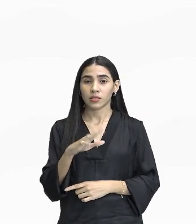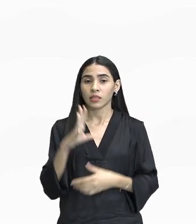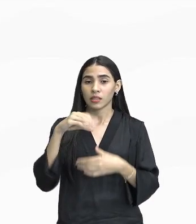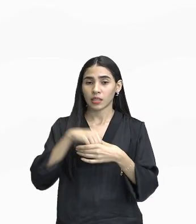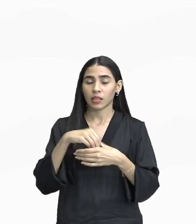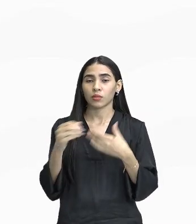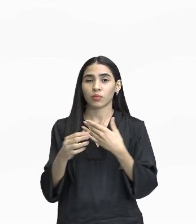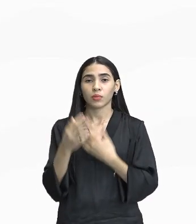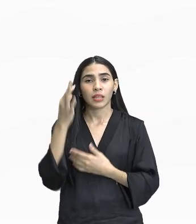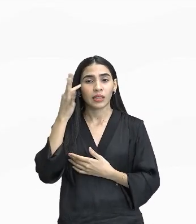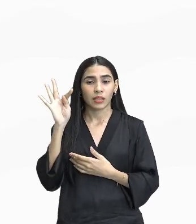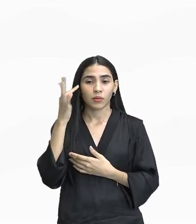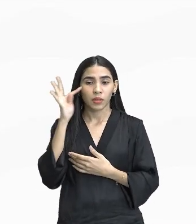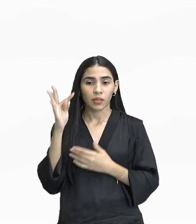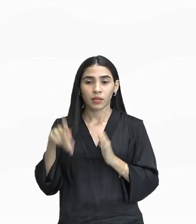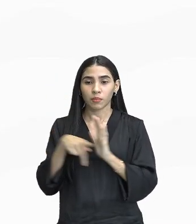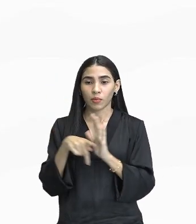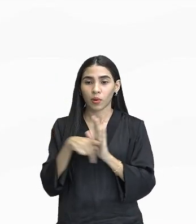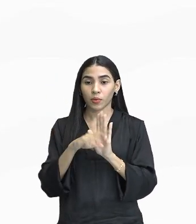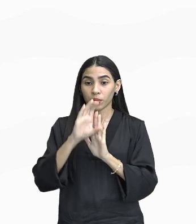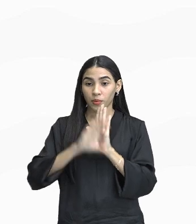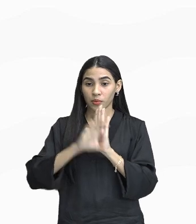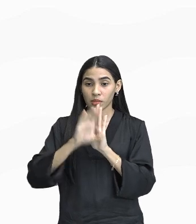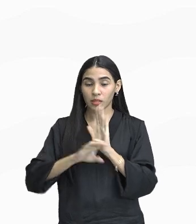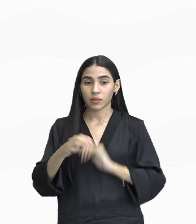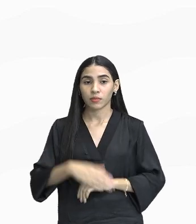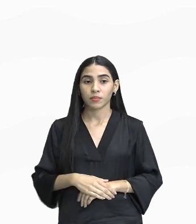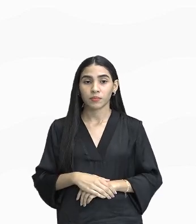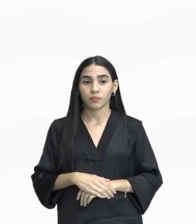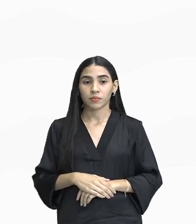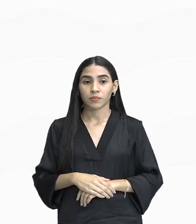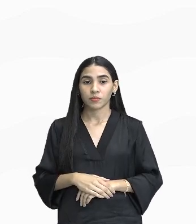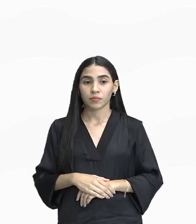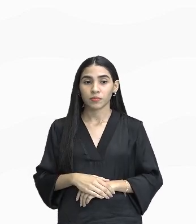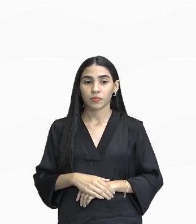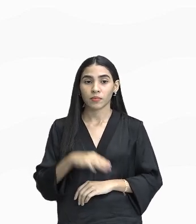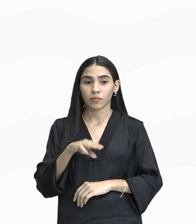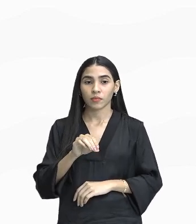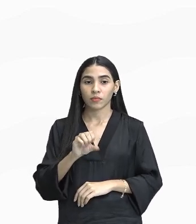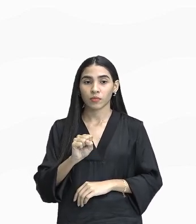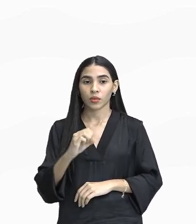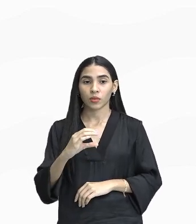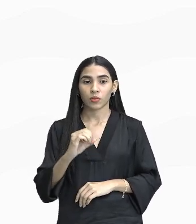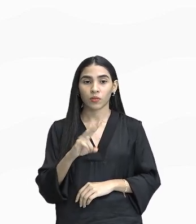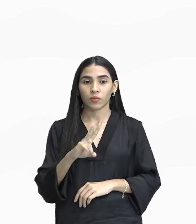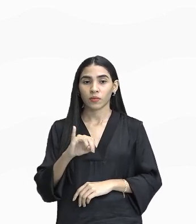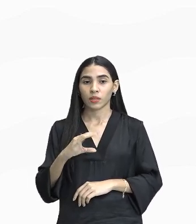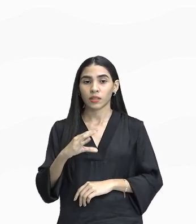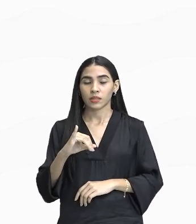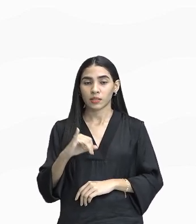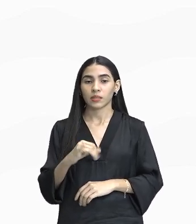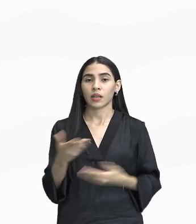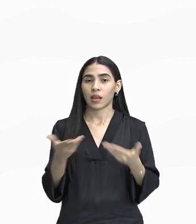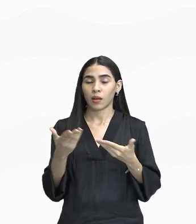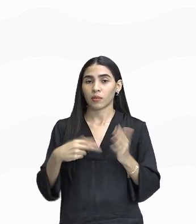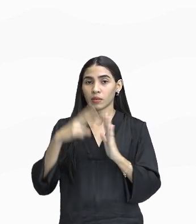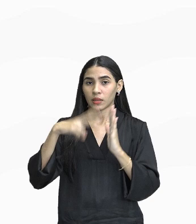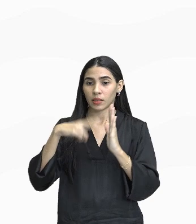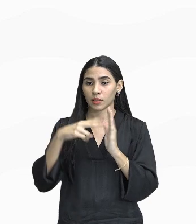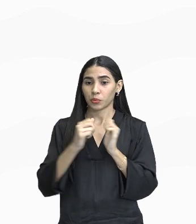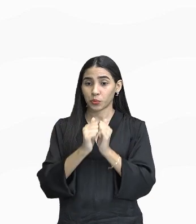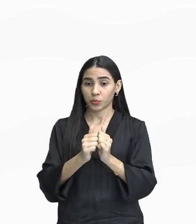da teoria da conceituação de Serge Moscovici. Então, vamos agora